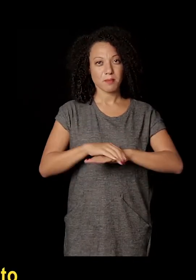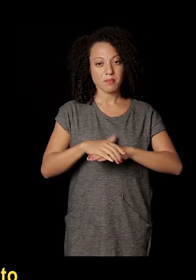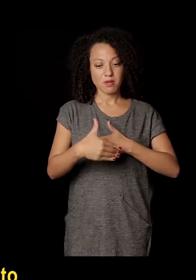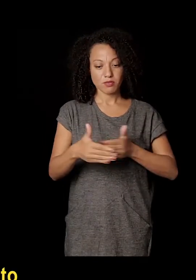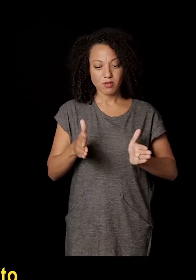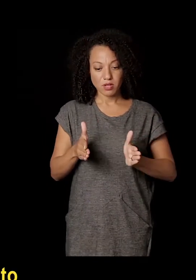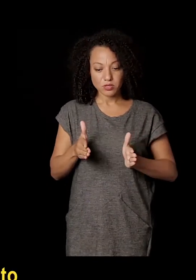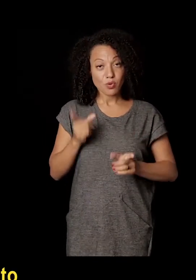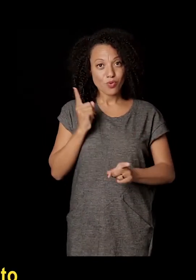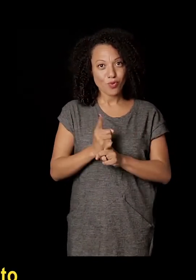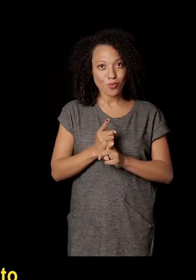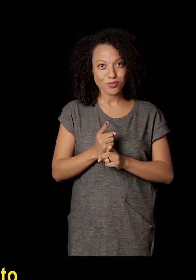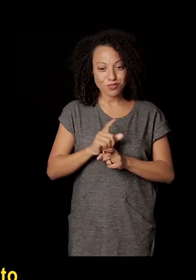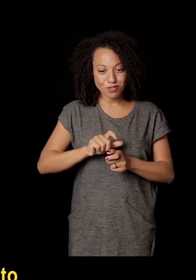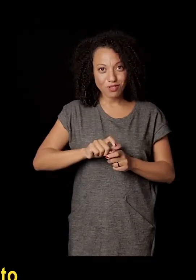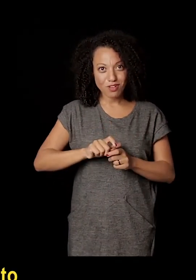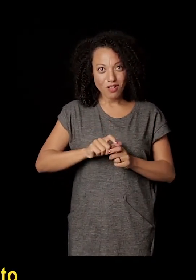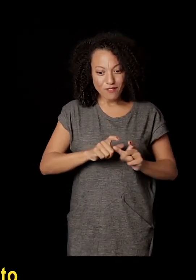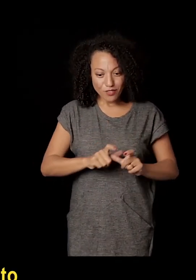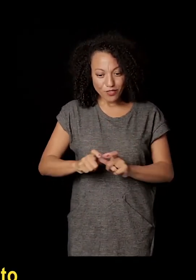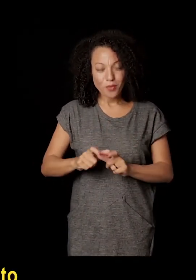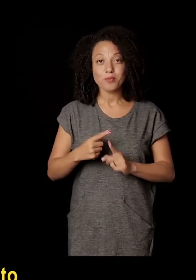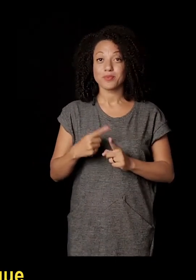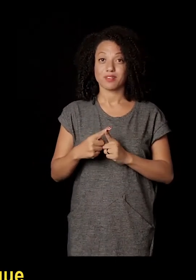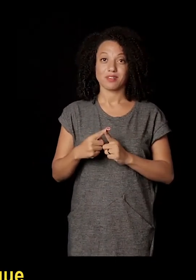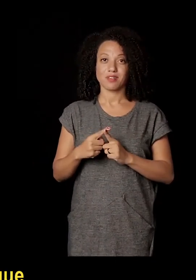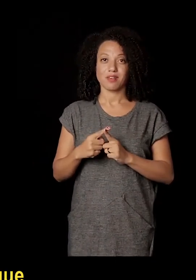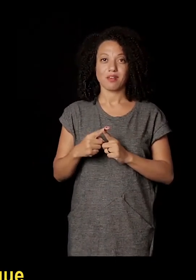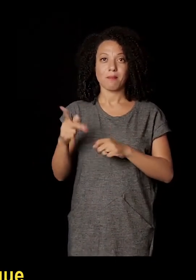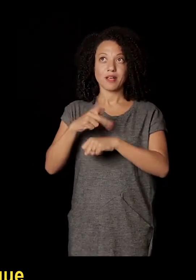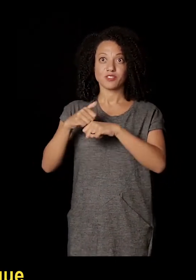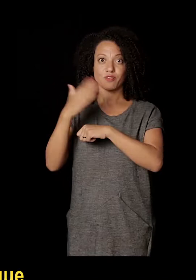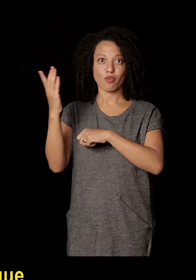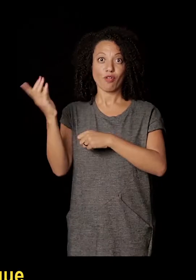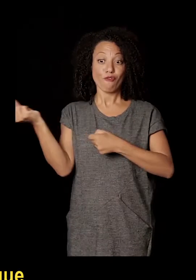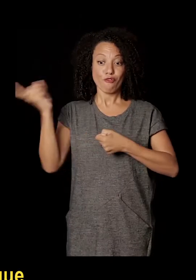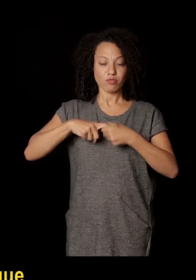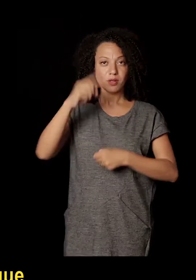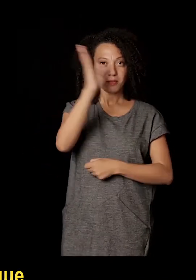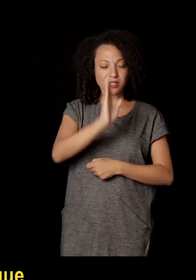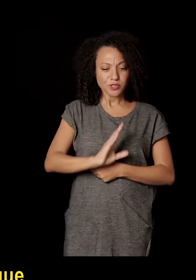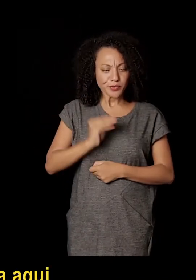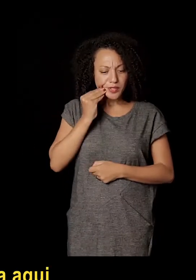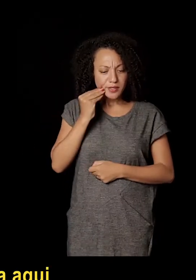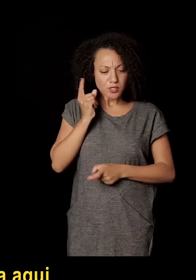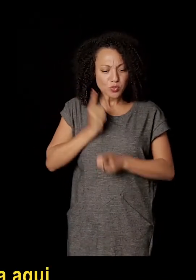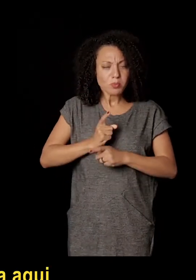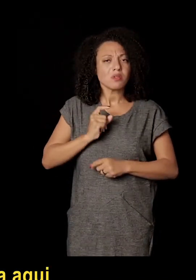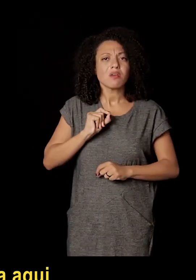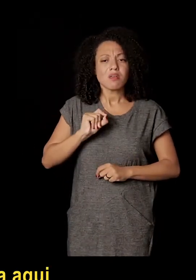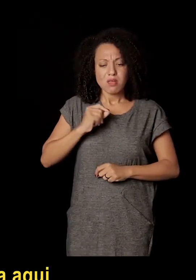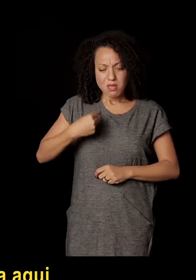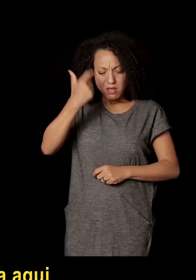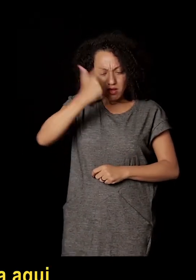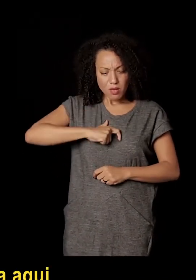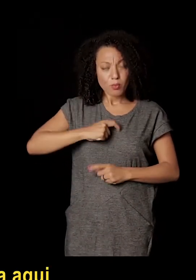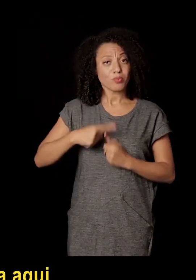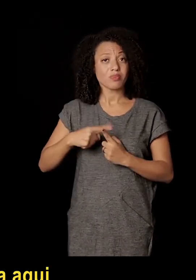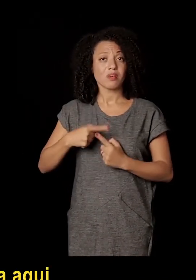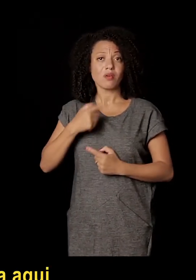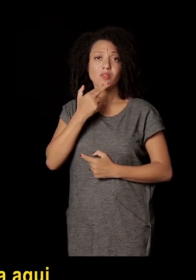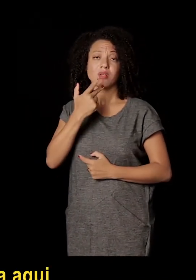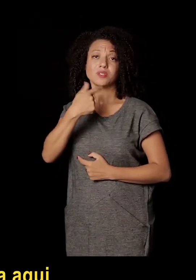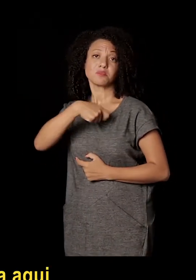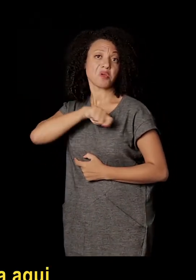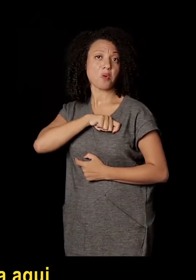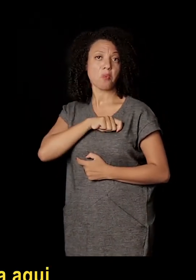A primeira caixa de sapato que eu encontro na família, porque a primeira coisa que eu fiz ao retornar ao Brasil é tentar descobrir quem eu era aqui no